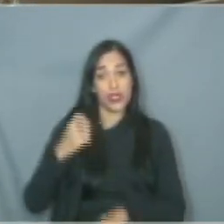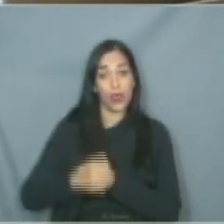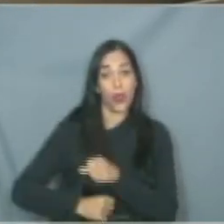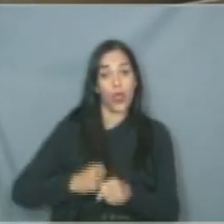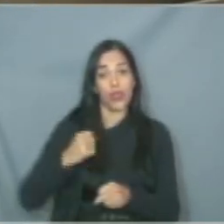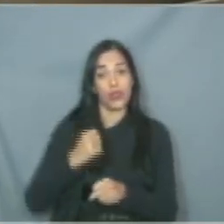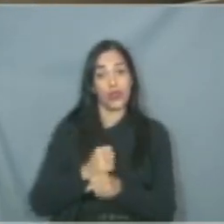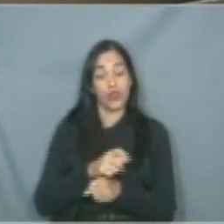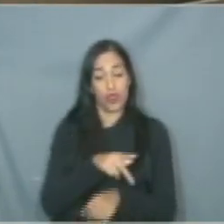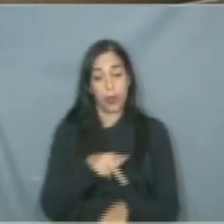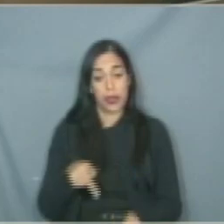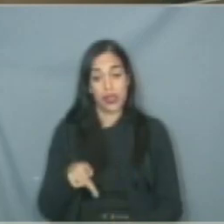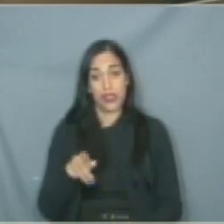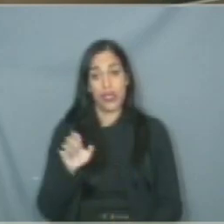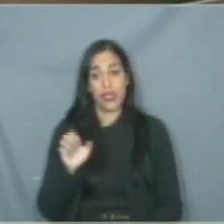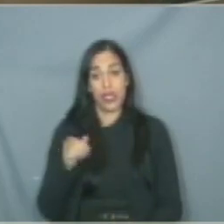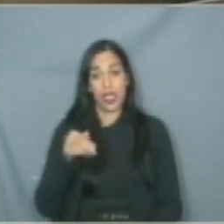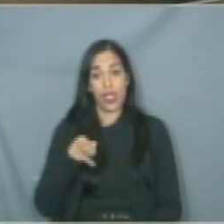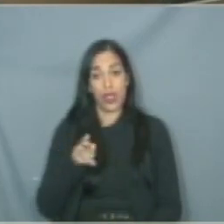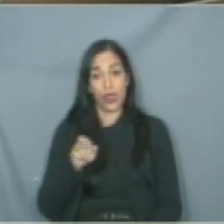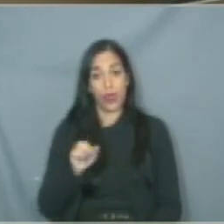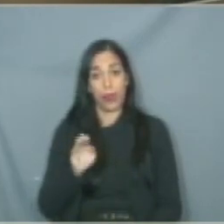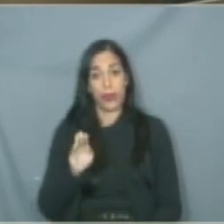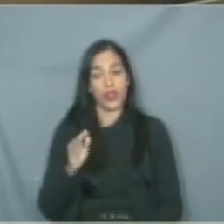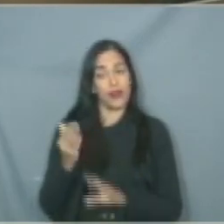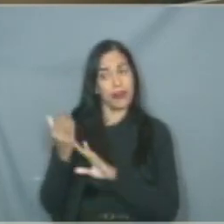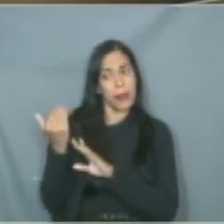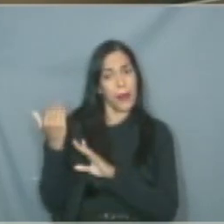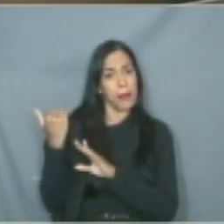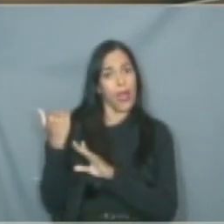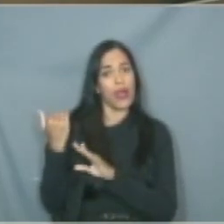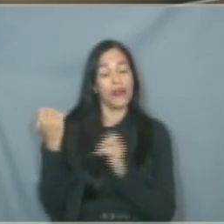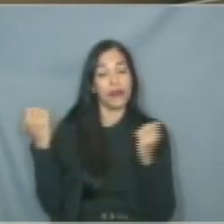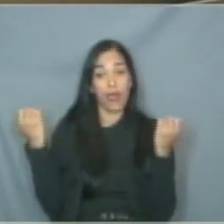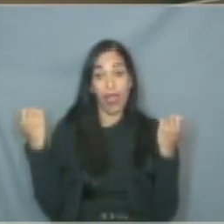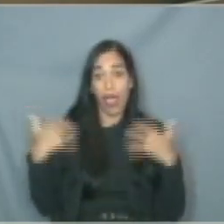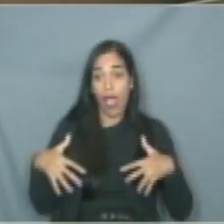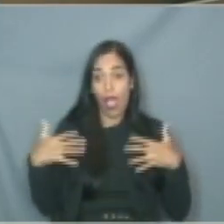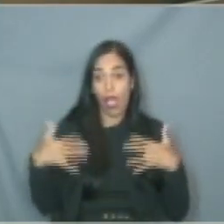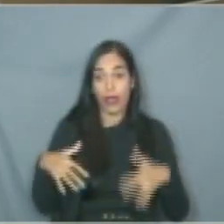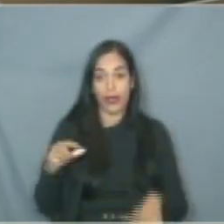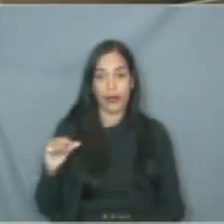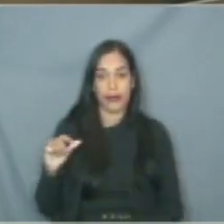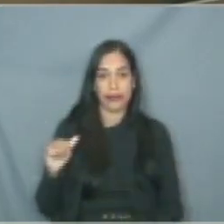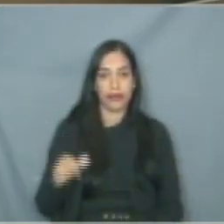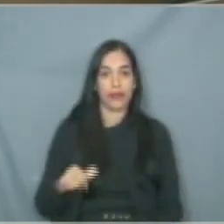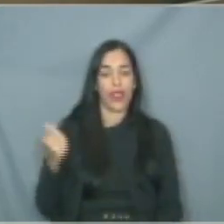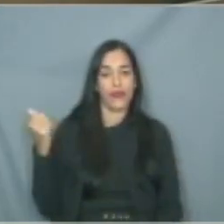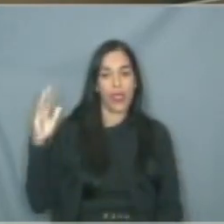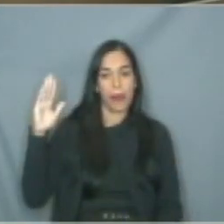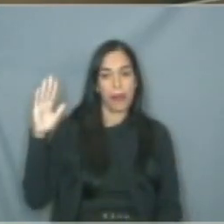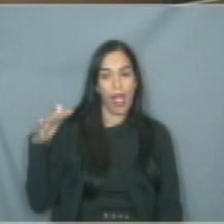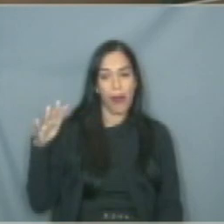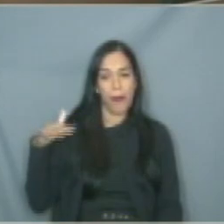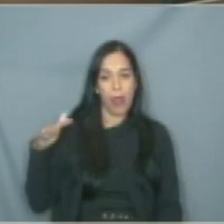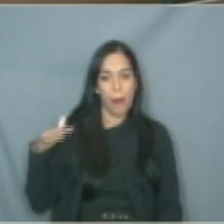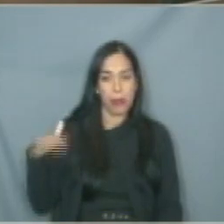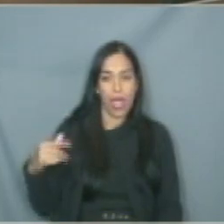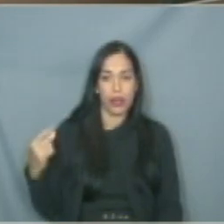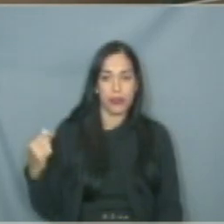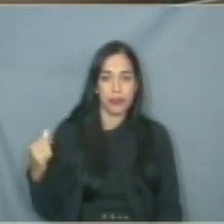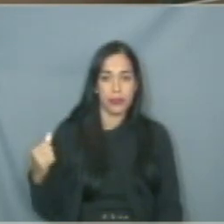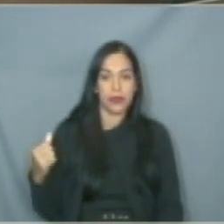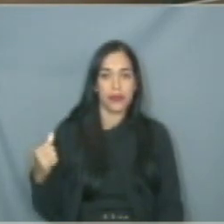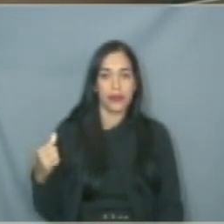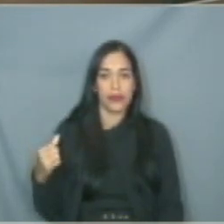ILUB. E naquela época, essa tampa era muito cara. E com o tempo, ela foi barateando. Inclusive,